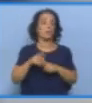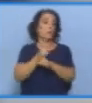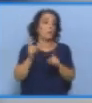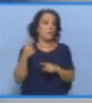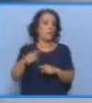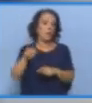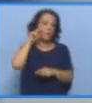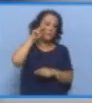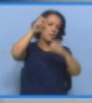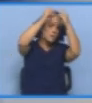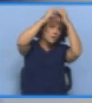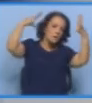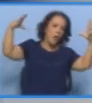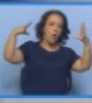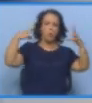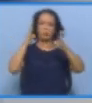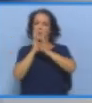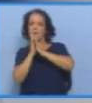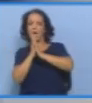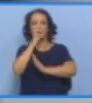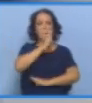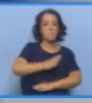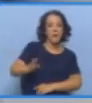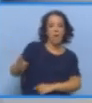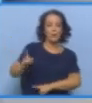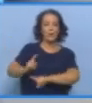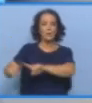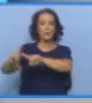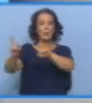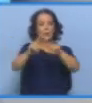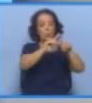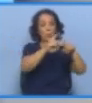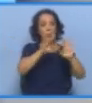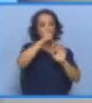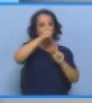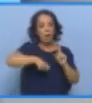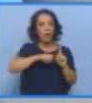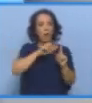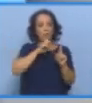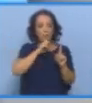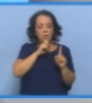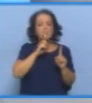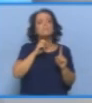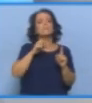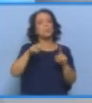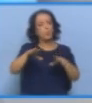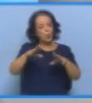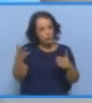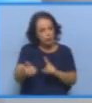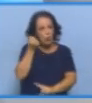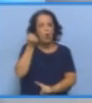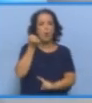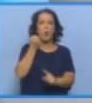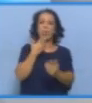visões, concepções de igreja, atitudes, práticas pastorais bastante diferenciadas, mas ele conseguia gerir, dando a todos a possibilidade, de facto, de